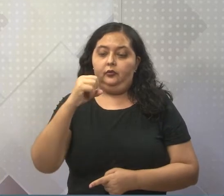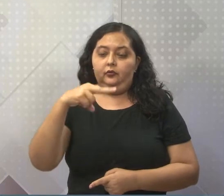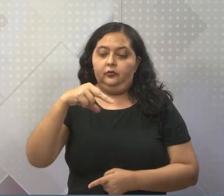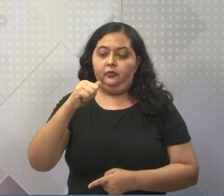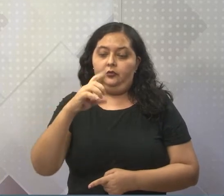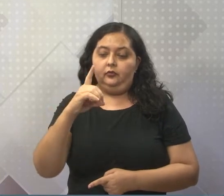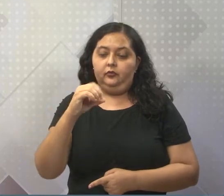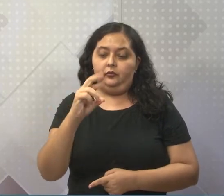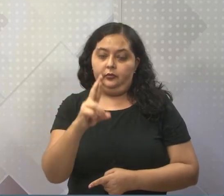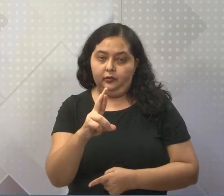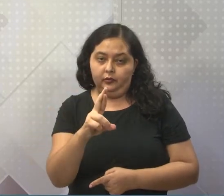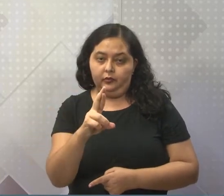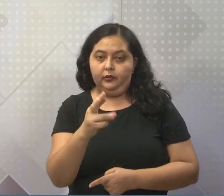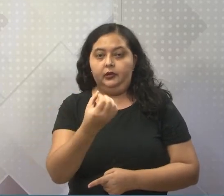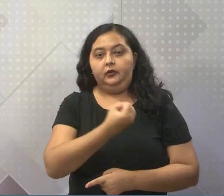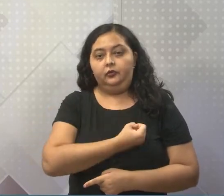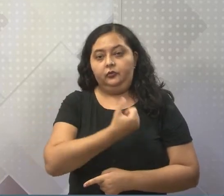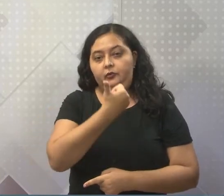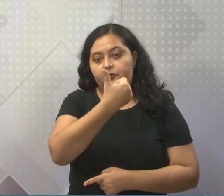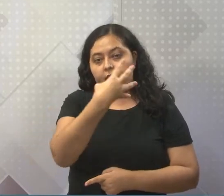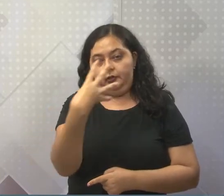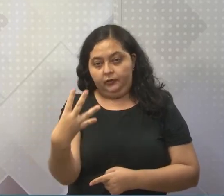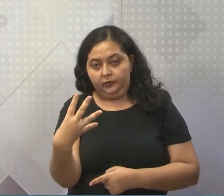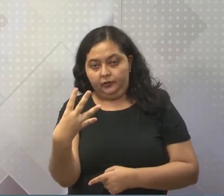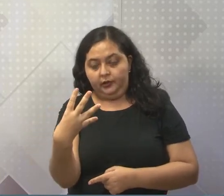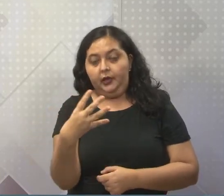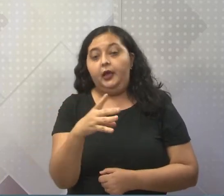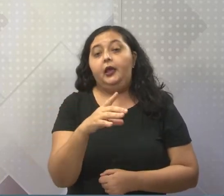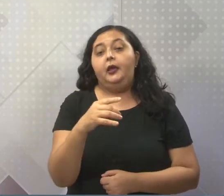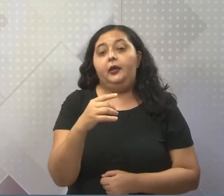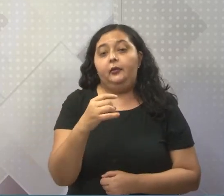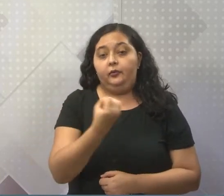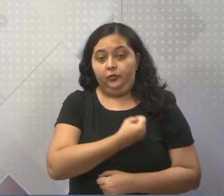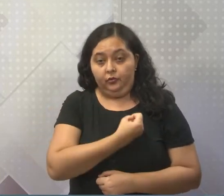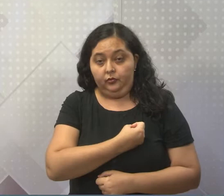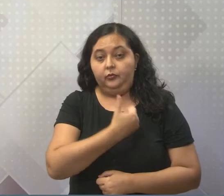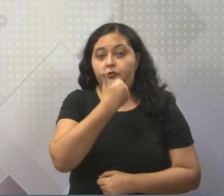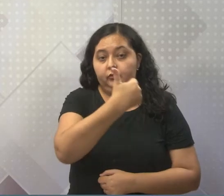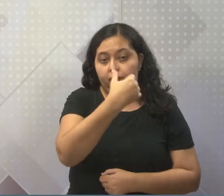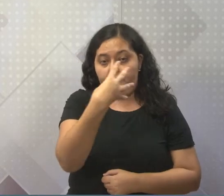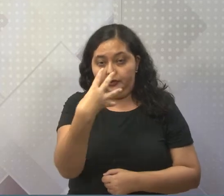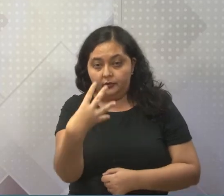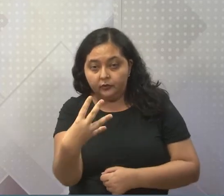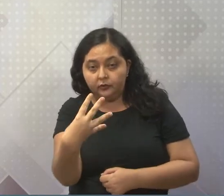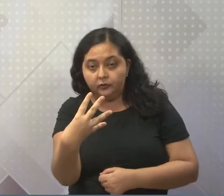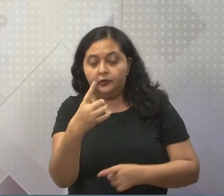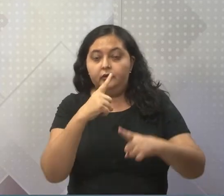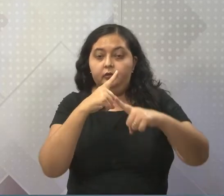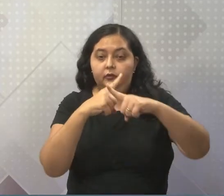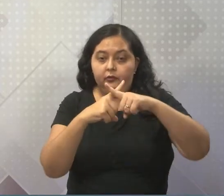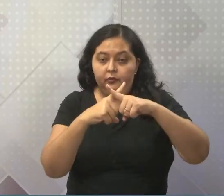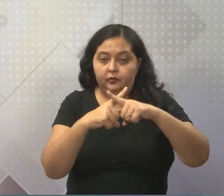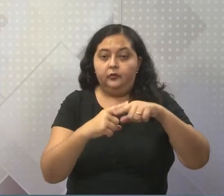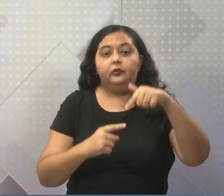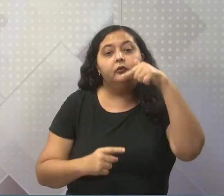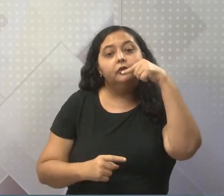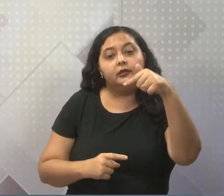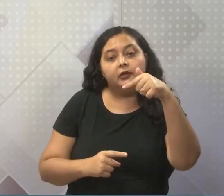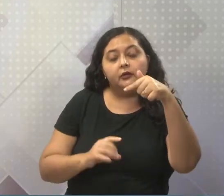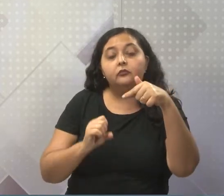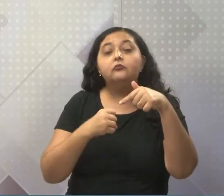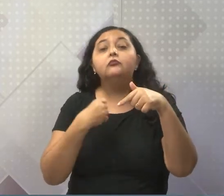14. Bem, para que o meu denominador seja 14, eu preciso multiplicar o 7 por